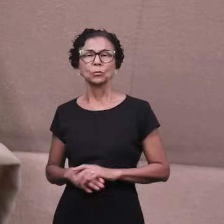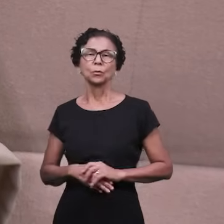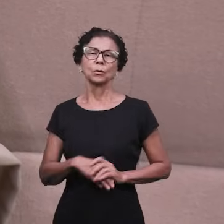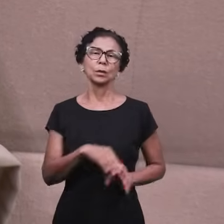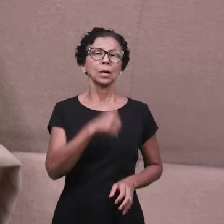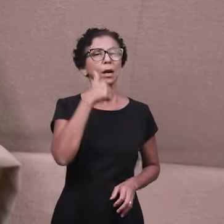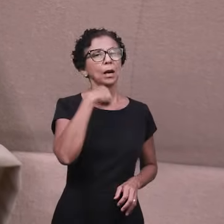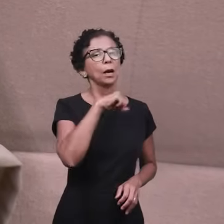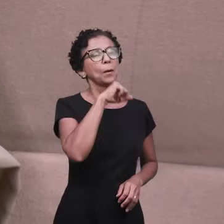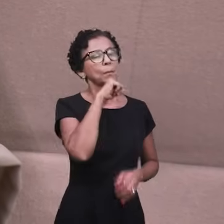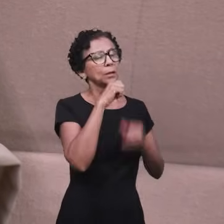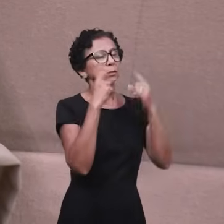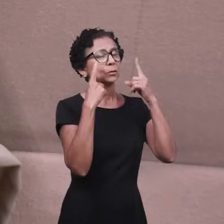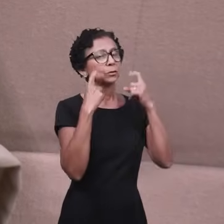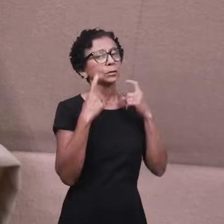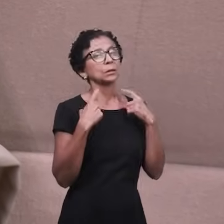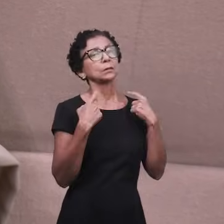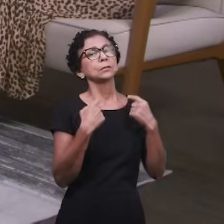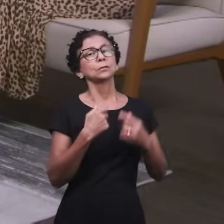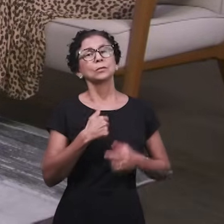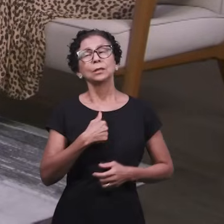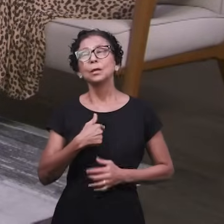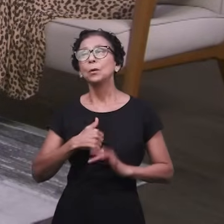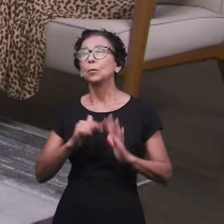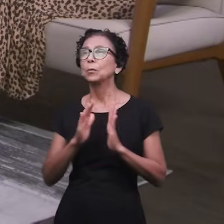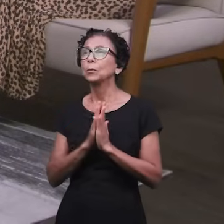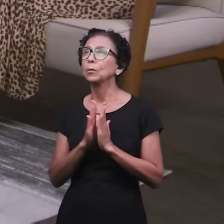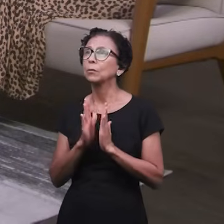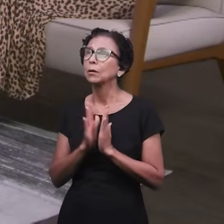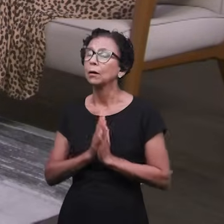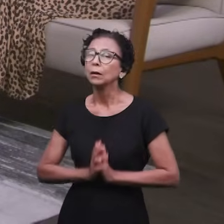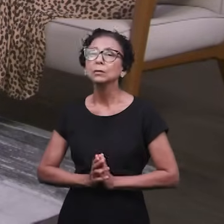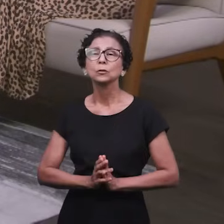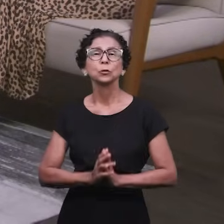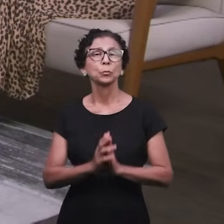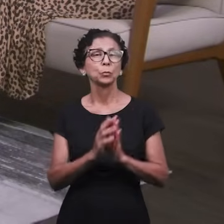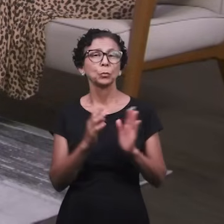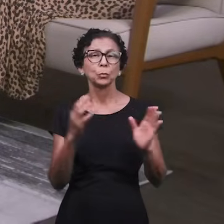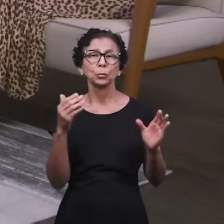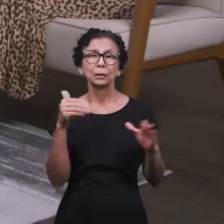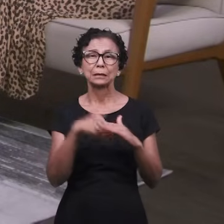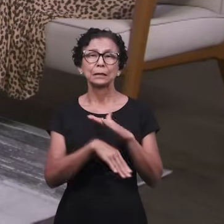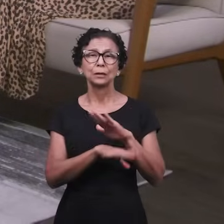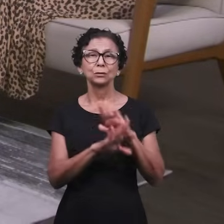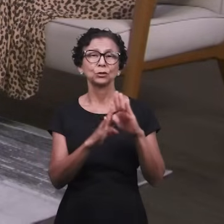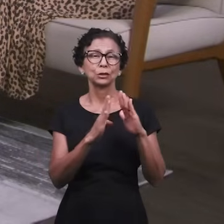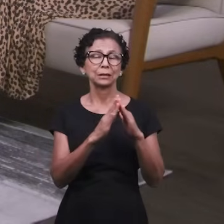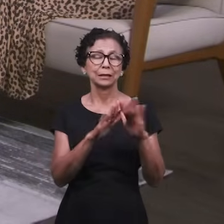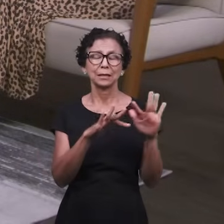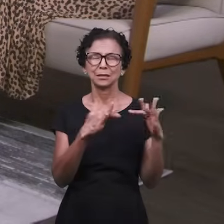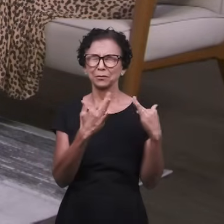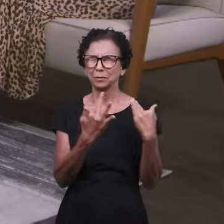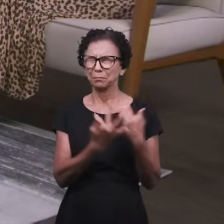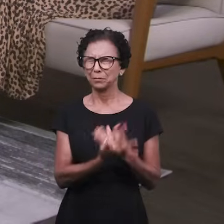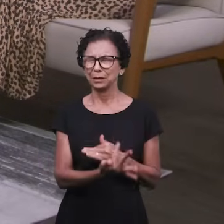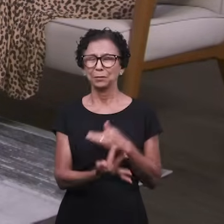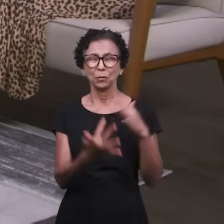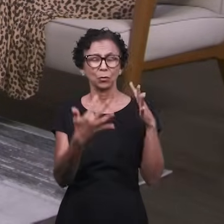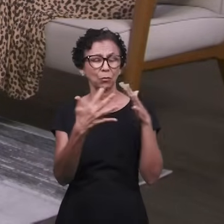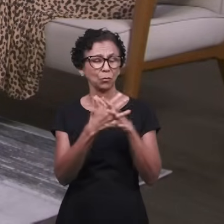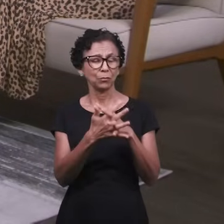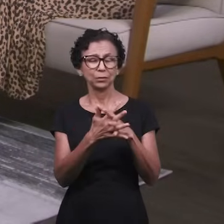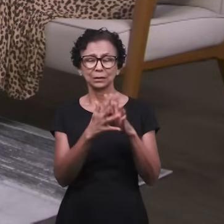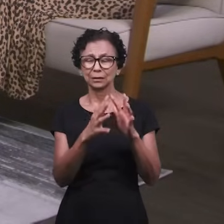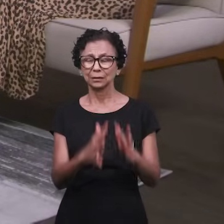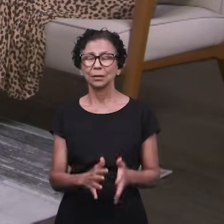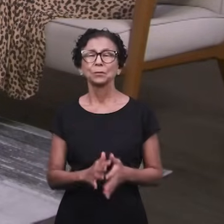mãe chorando ali, me falando como ela estava orando pelos conflitos que eles estavam vivendo no lar. Então, a minha contribuição hoje